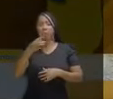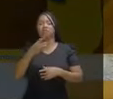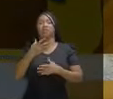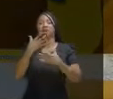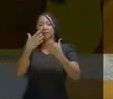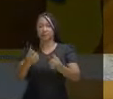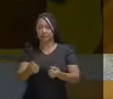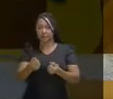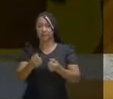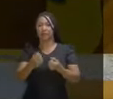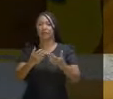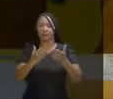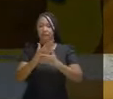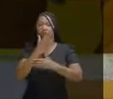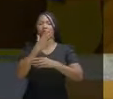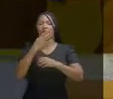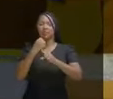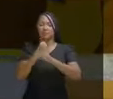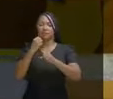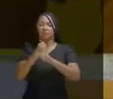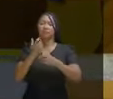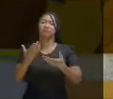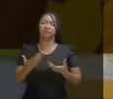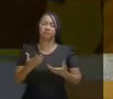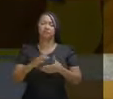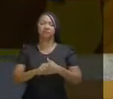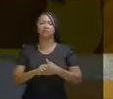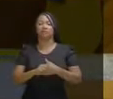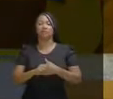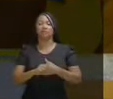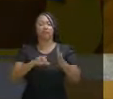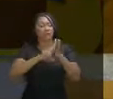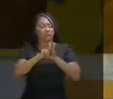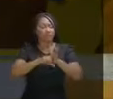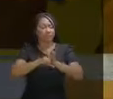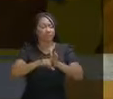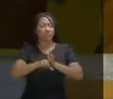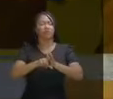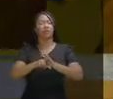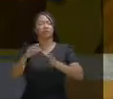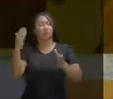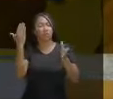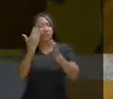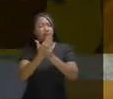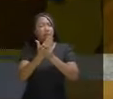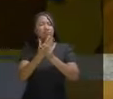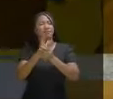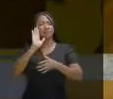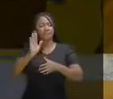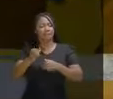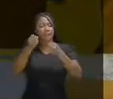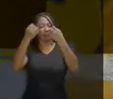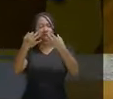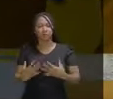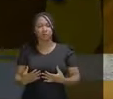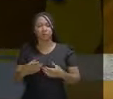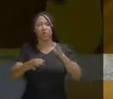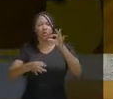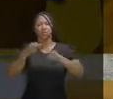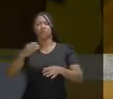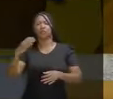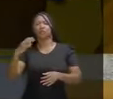aprovação das contas. Estabelecidas essas premissas, verifico que, no caso dos autos, como bem destacou o juiz Carlos